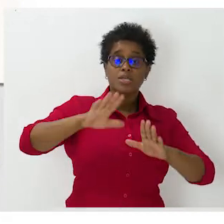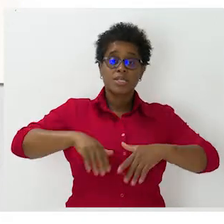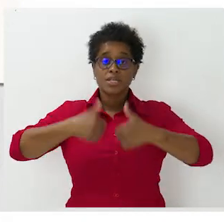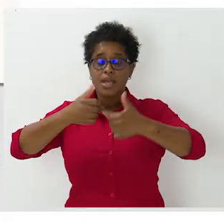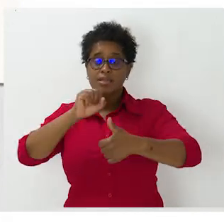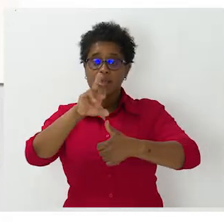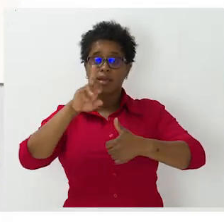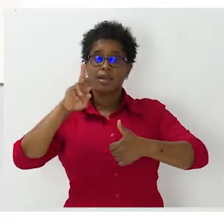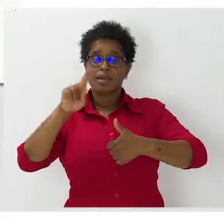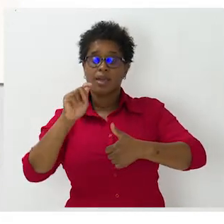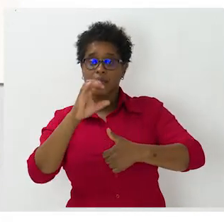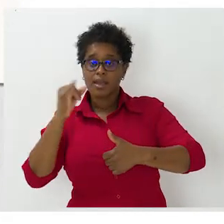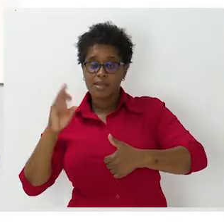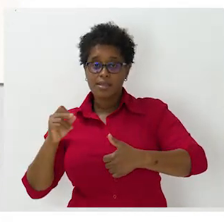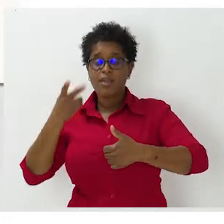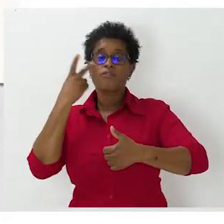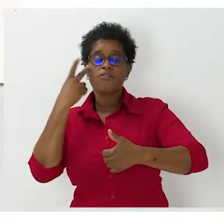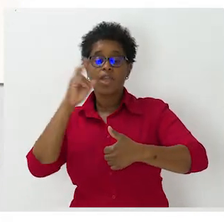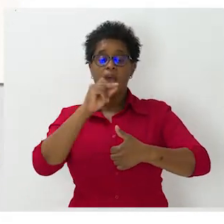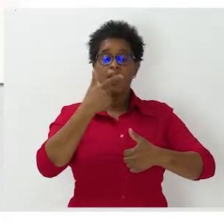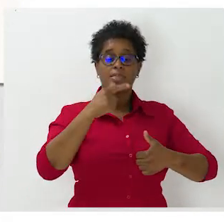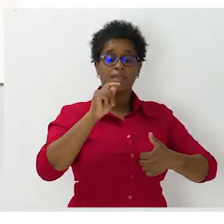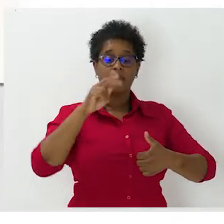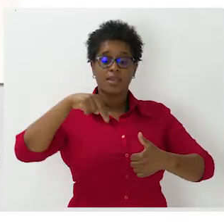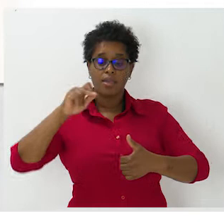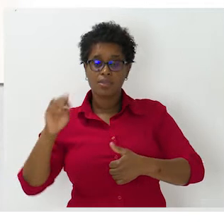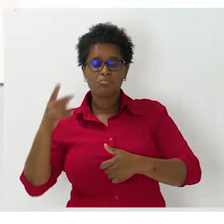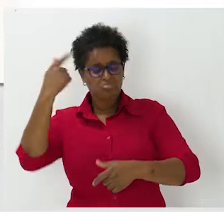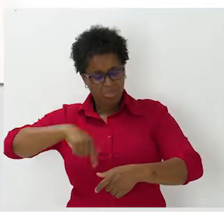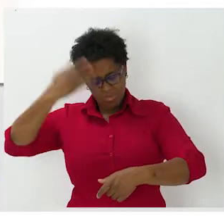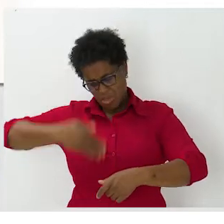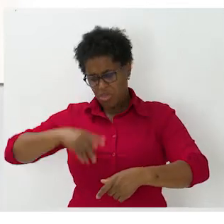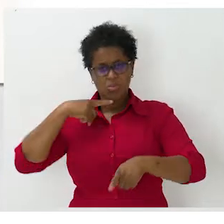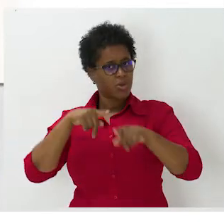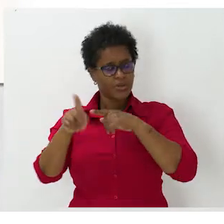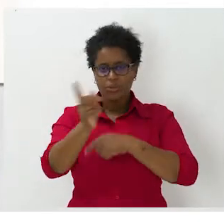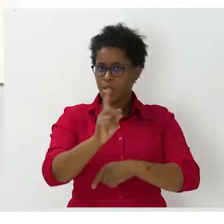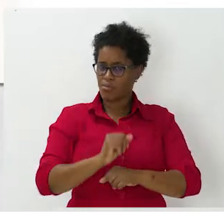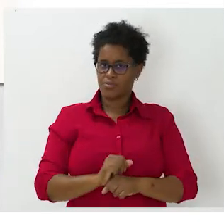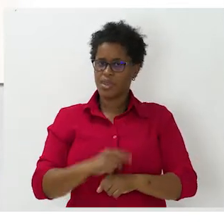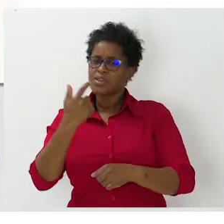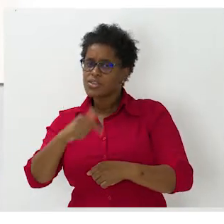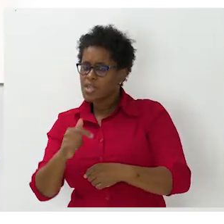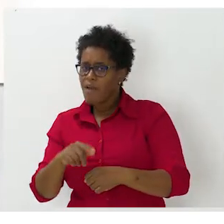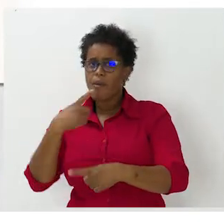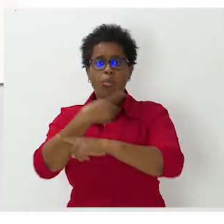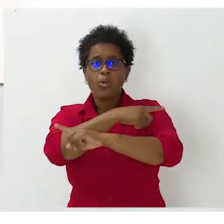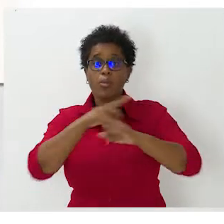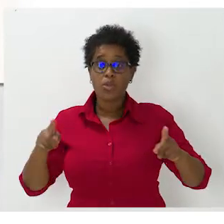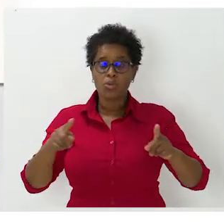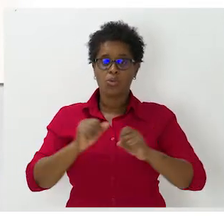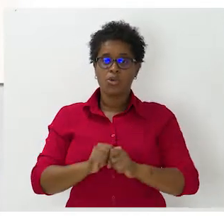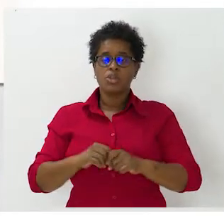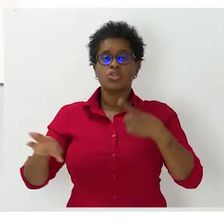que habitavam em Atenas, não tinham direitos políticos e estavam proibidos